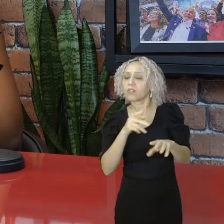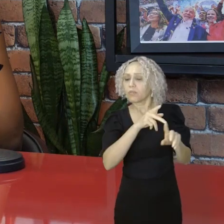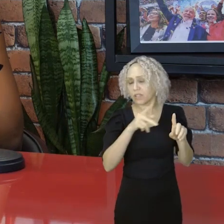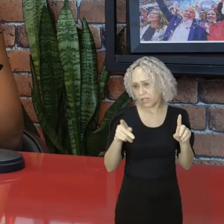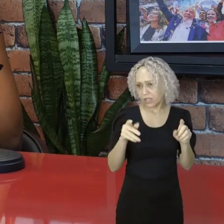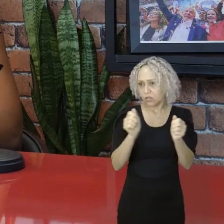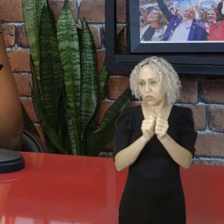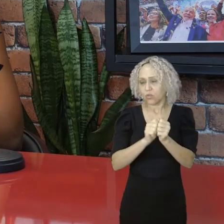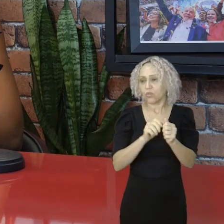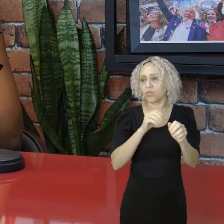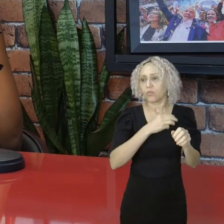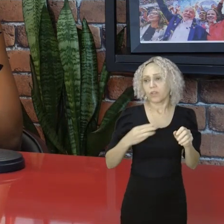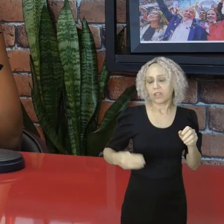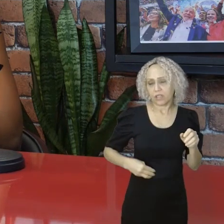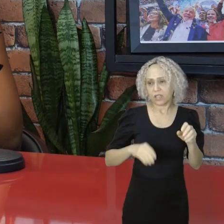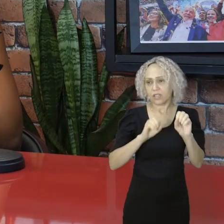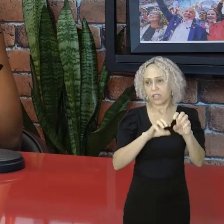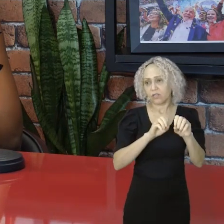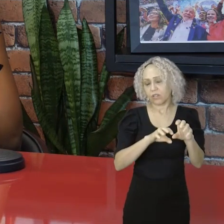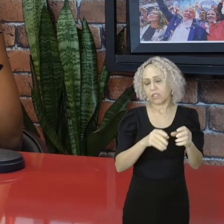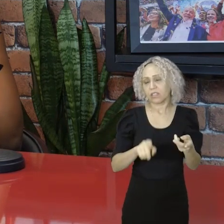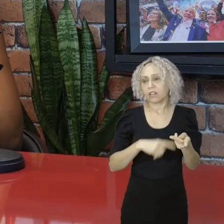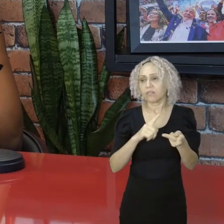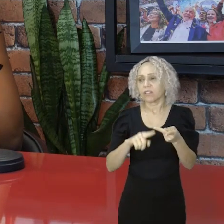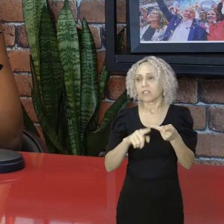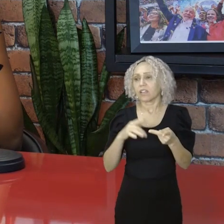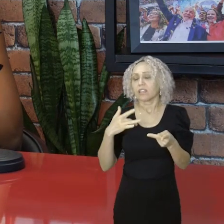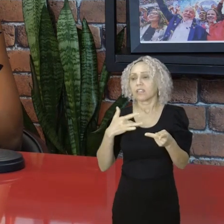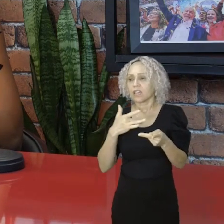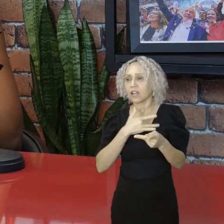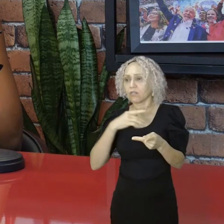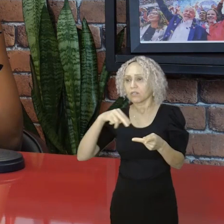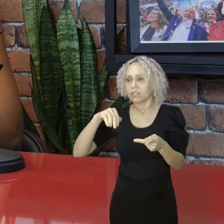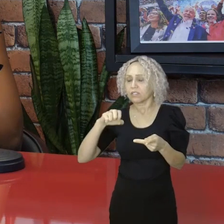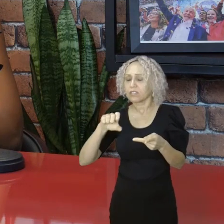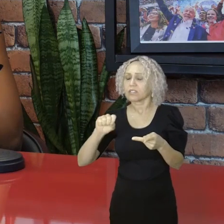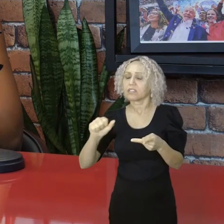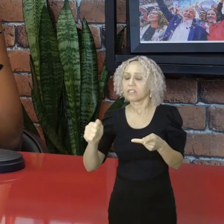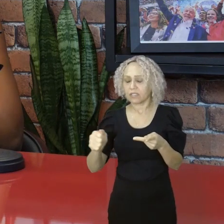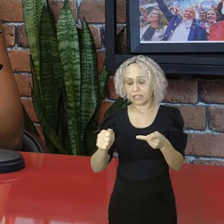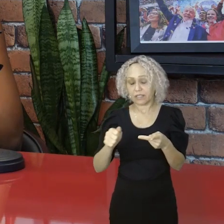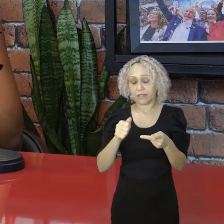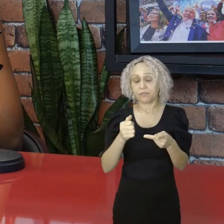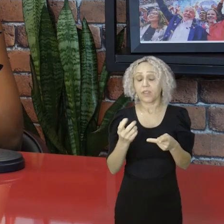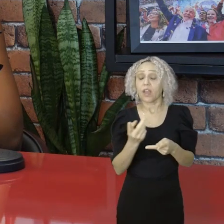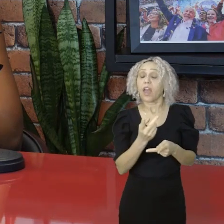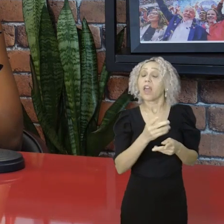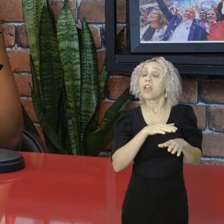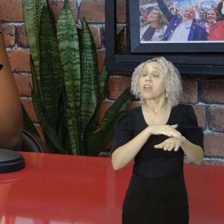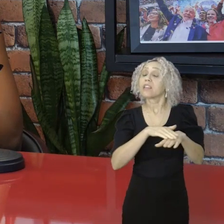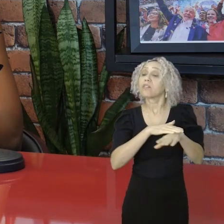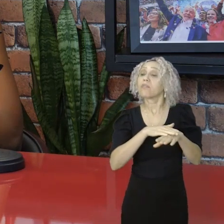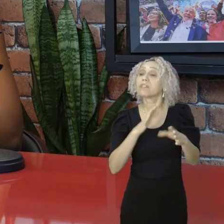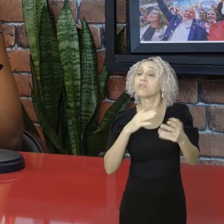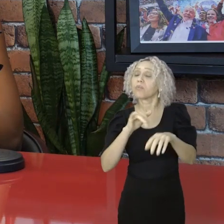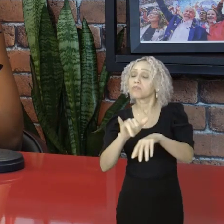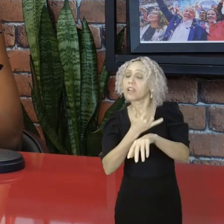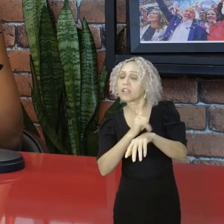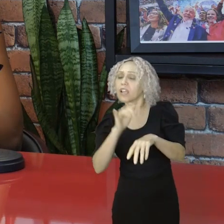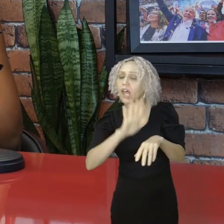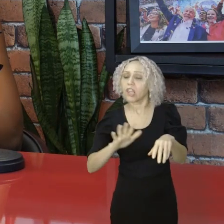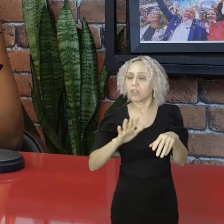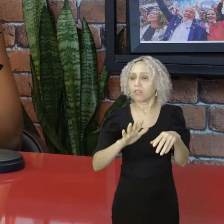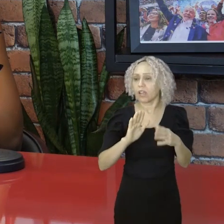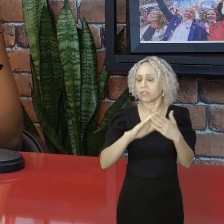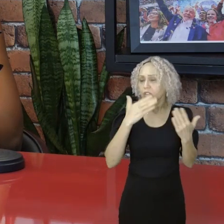dos ministros da Educação, Camilo Santana, e da Saúde, Nízia Trindade. Eles falaram sobre a Estratégia Nacional de